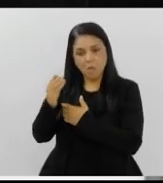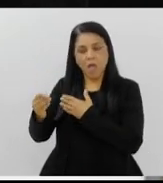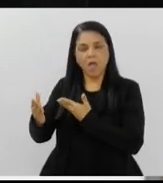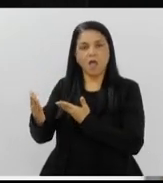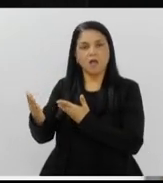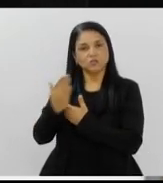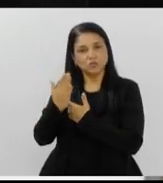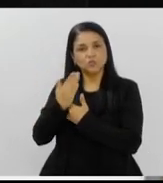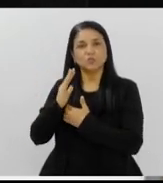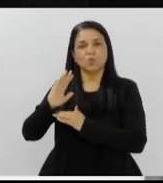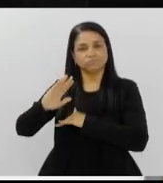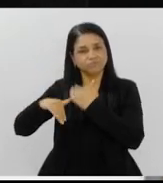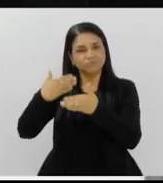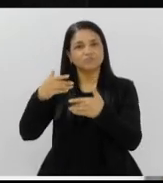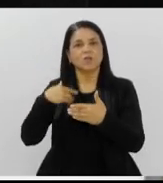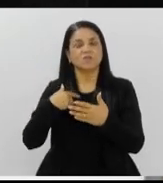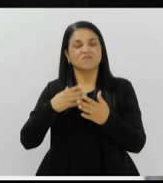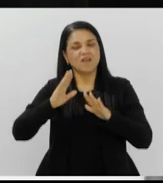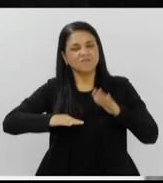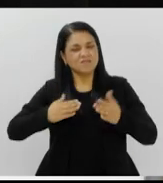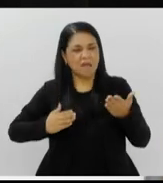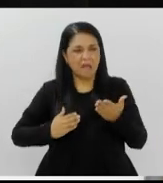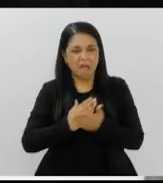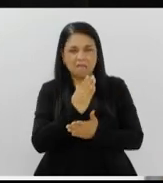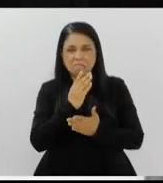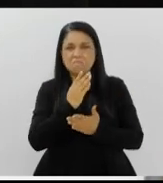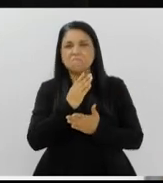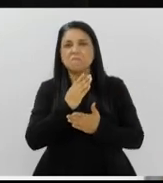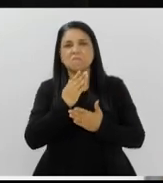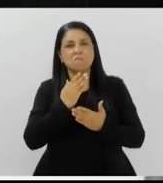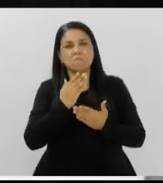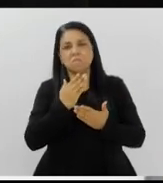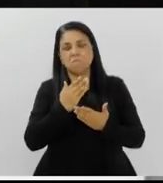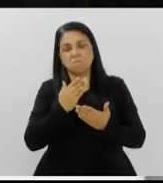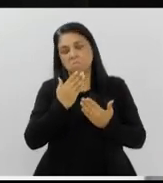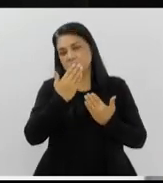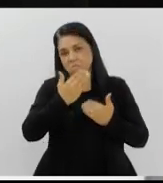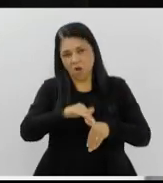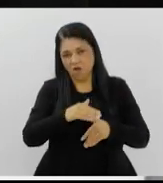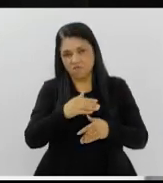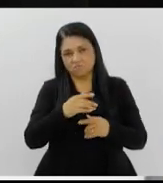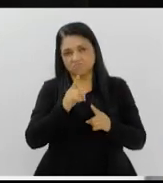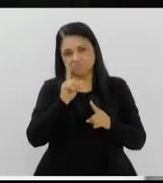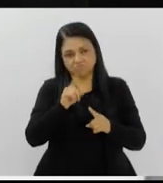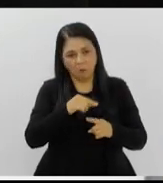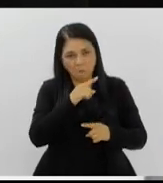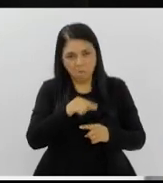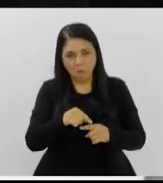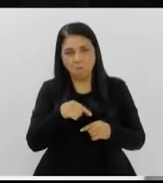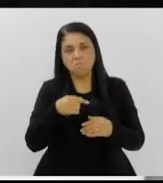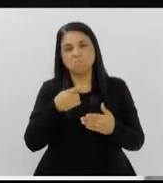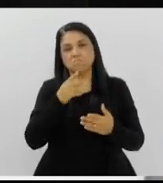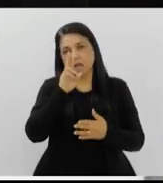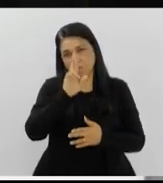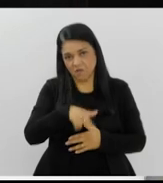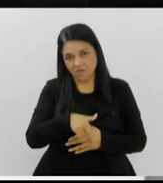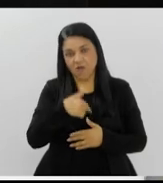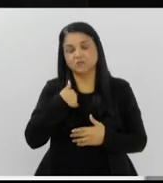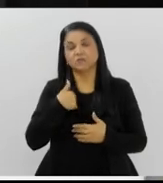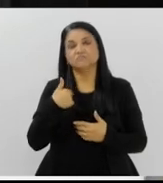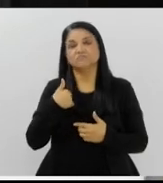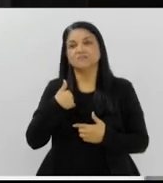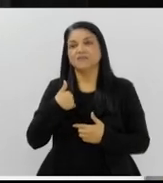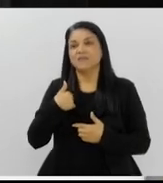quando a gente é reprovado numa prova, a gente chora, e todas as vezes eu me lembro dela trabalhando 24 horas por dia, porque essa mulher trabalha 24 horas por